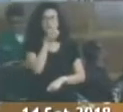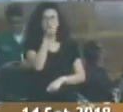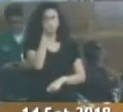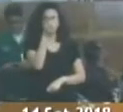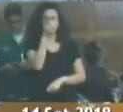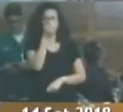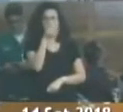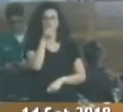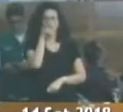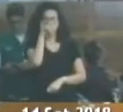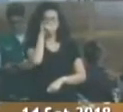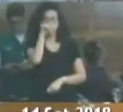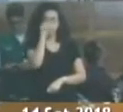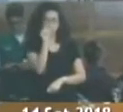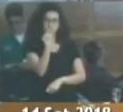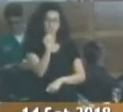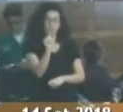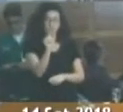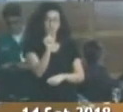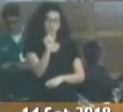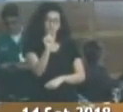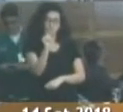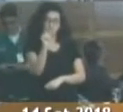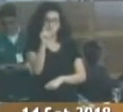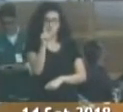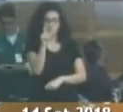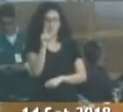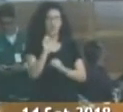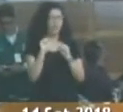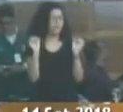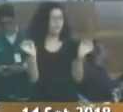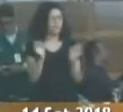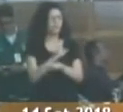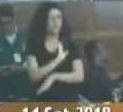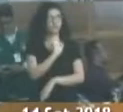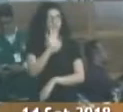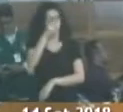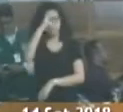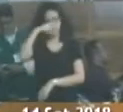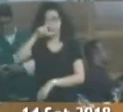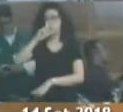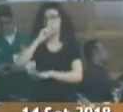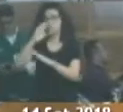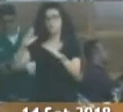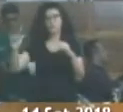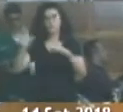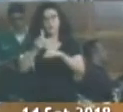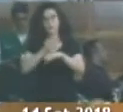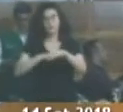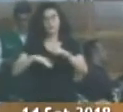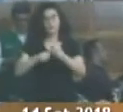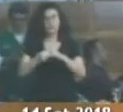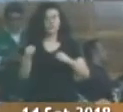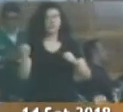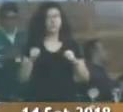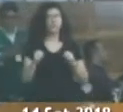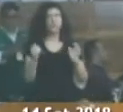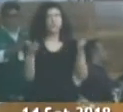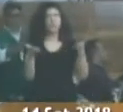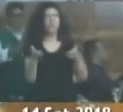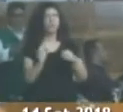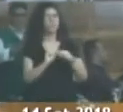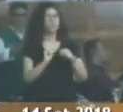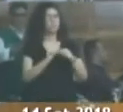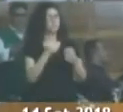E aí ela já está pronta para poder repovoar a Baía da Ilha Grande. Né? Ultimamente, os repovoamentos a gente tem feito